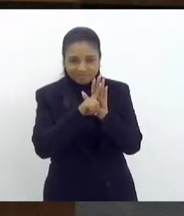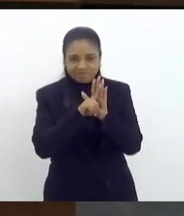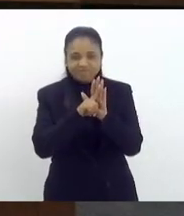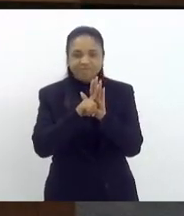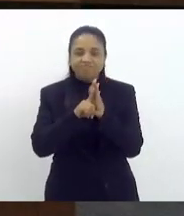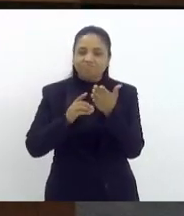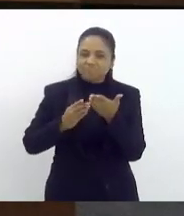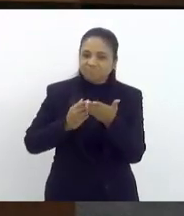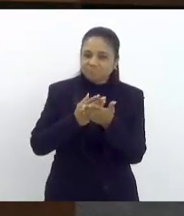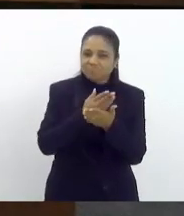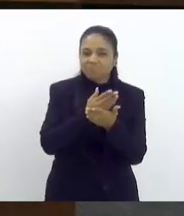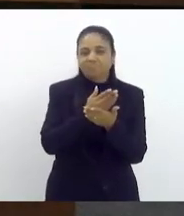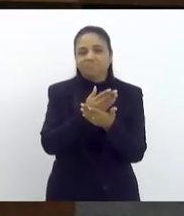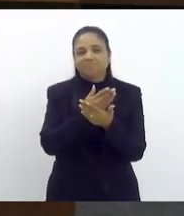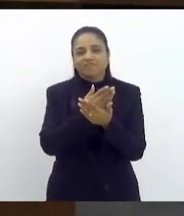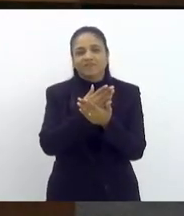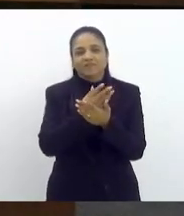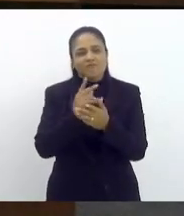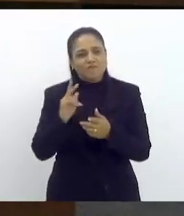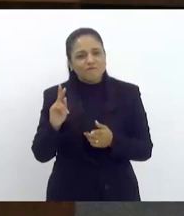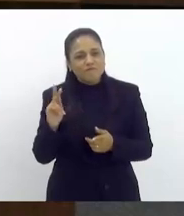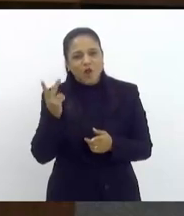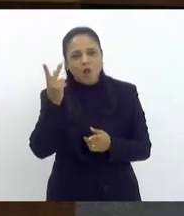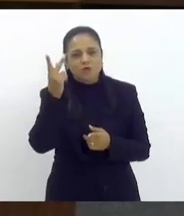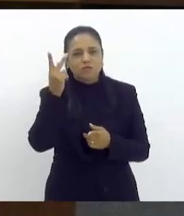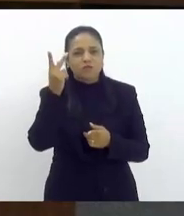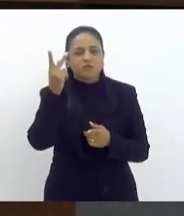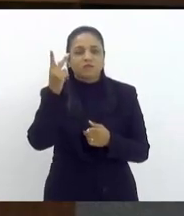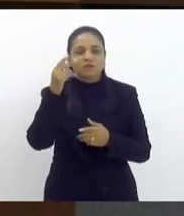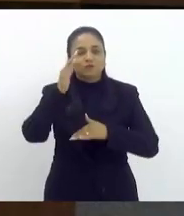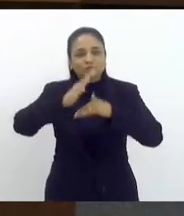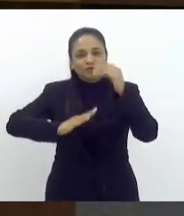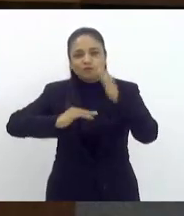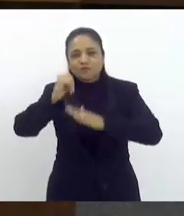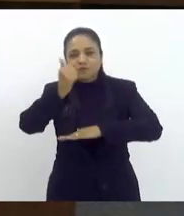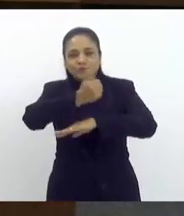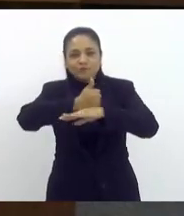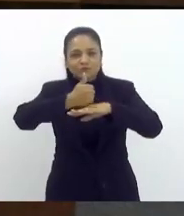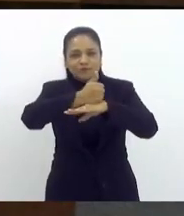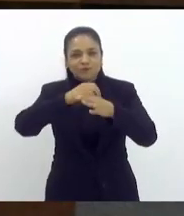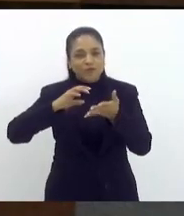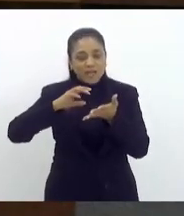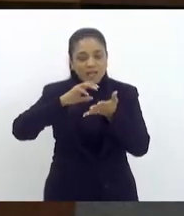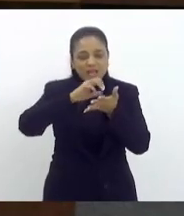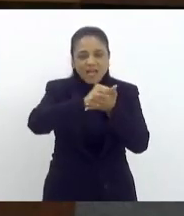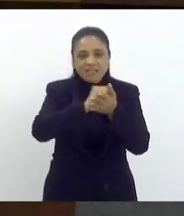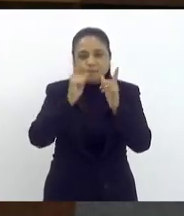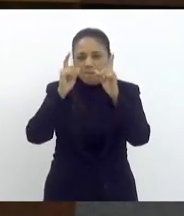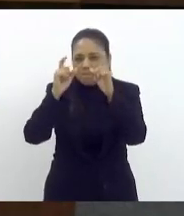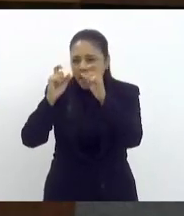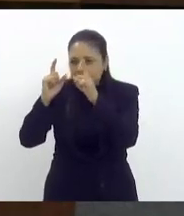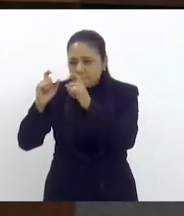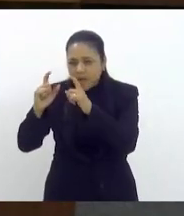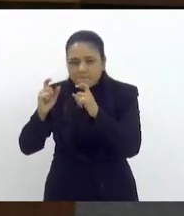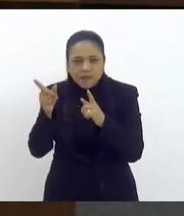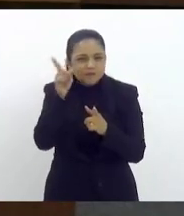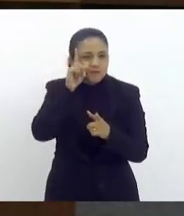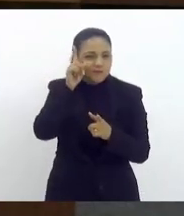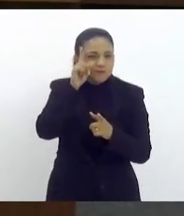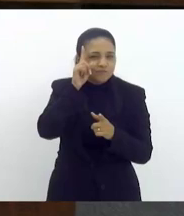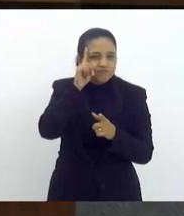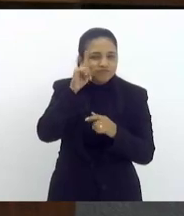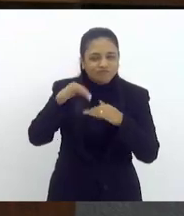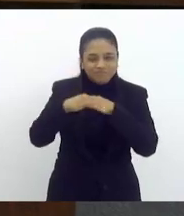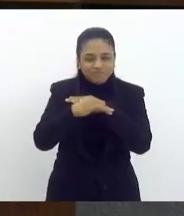lei aqui aprovada dar um passo na valorização das e dos profissionais que registram o cotidiano do estado das suas cidades